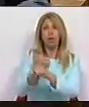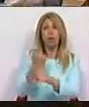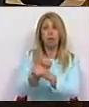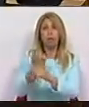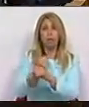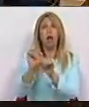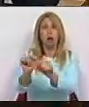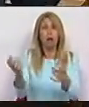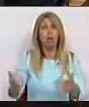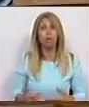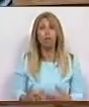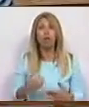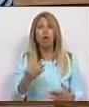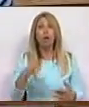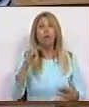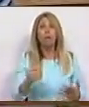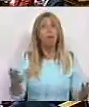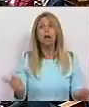Socialista.